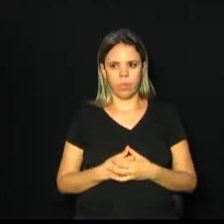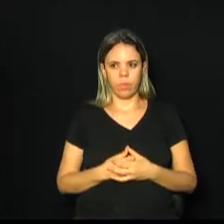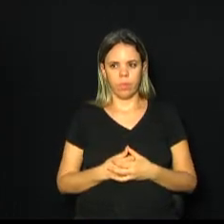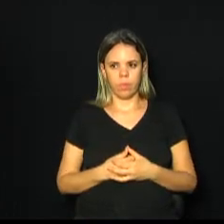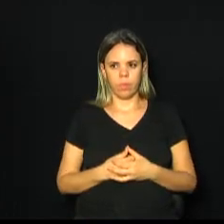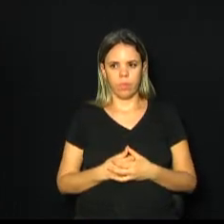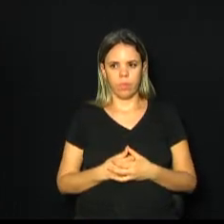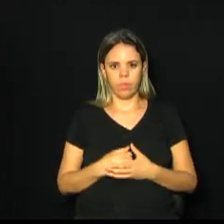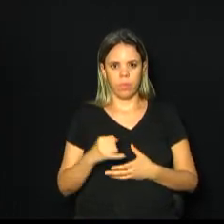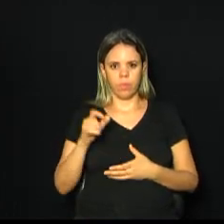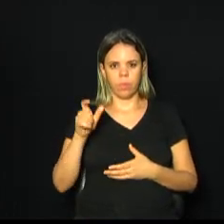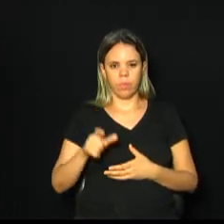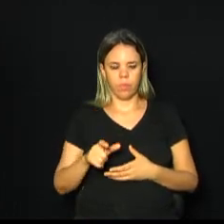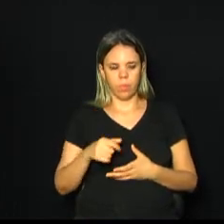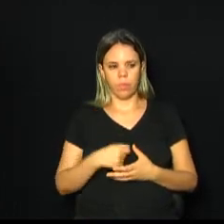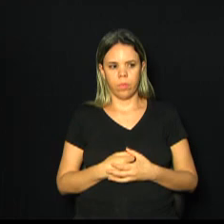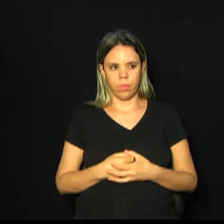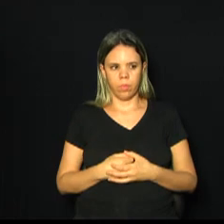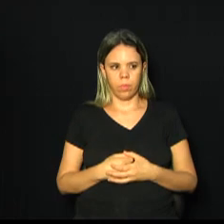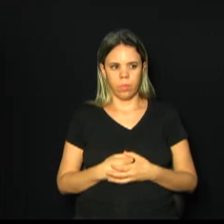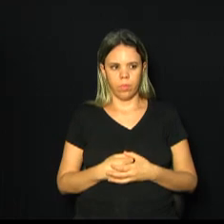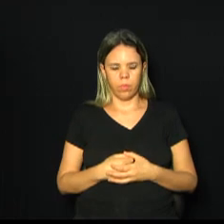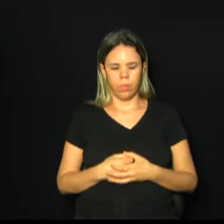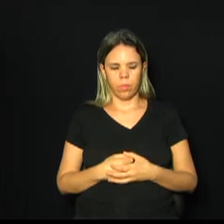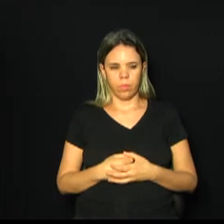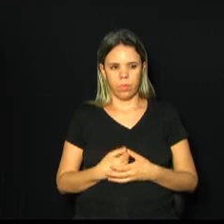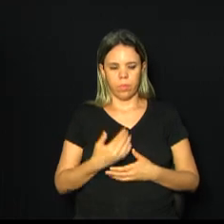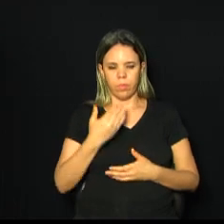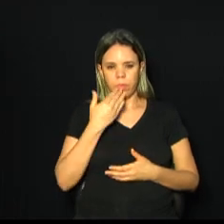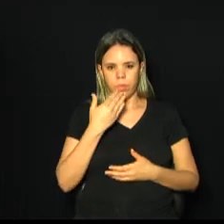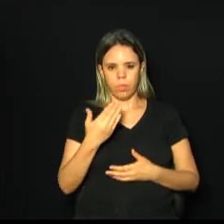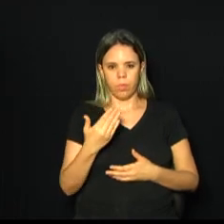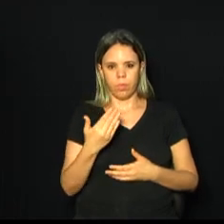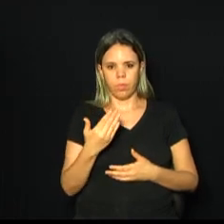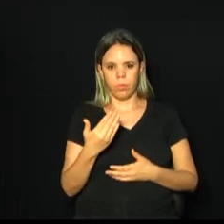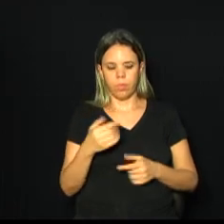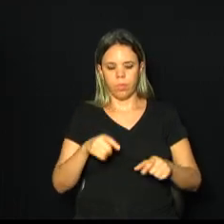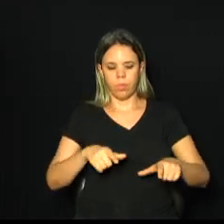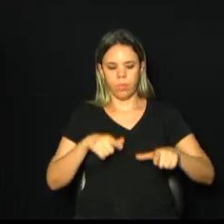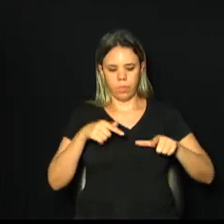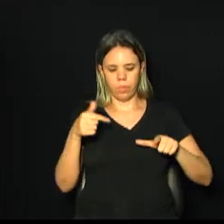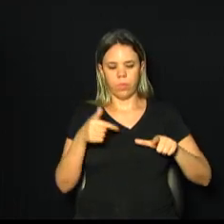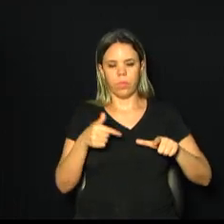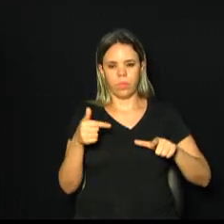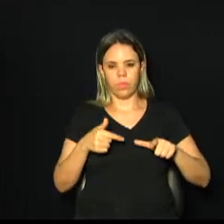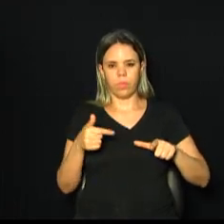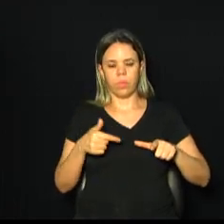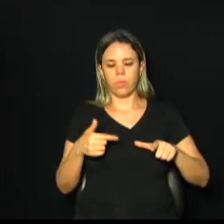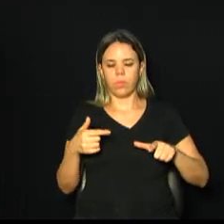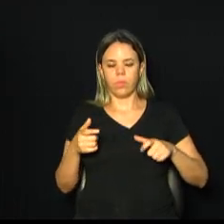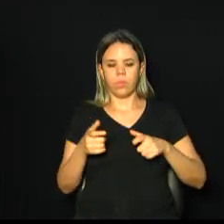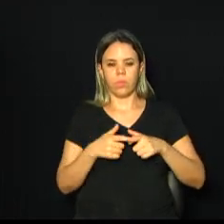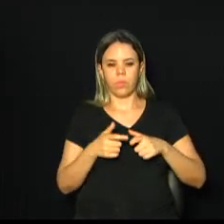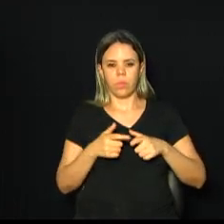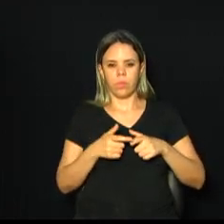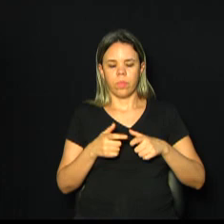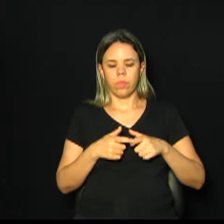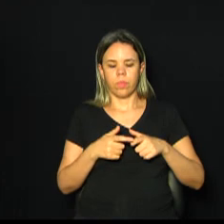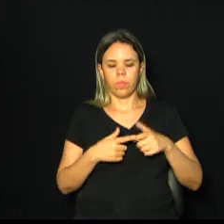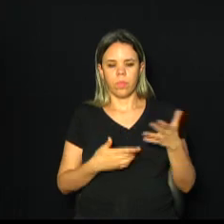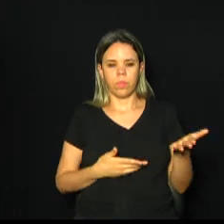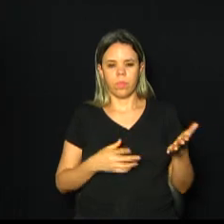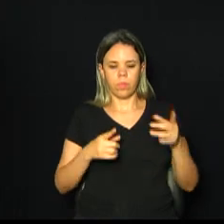Se uma pessoa vai e pede, por exemplo, um prontuário que seja, prontuário médico